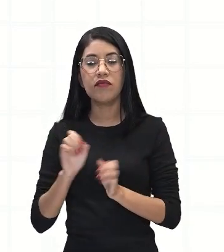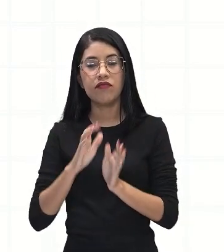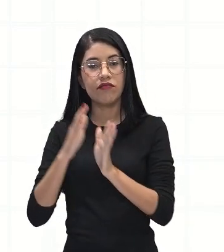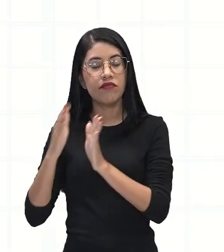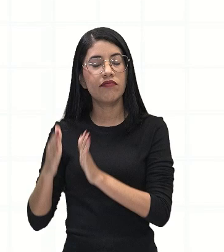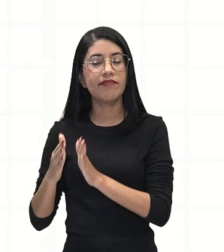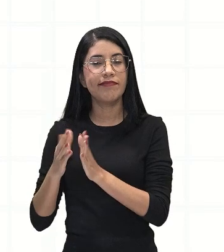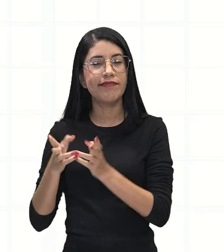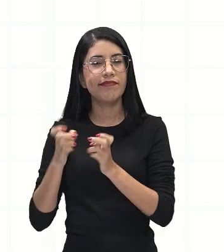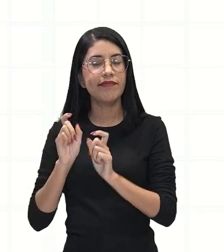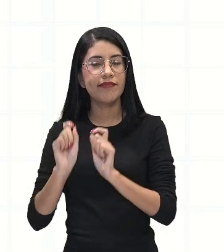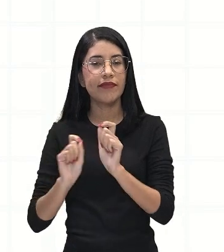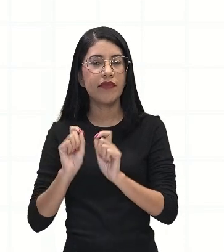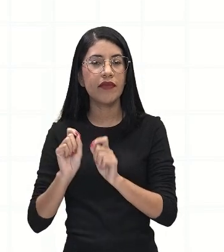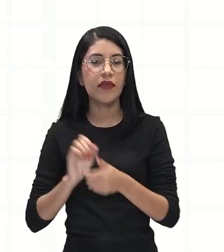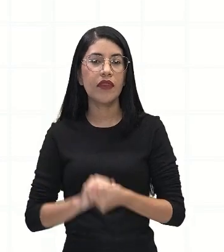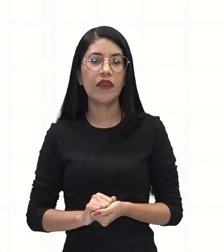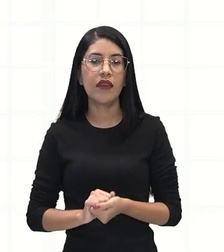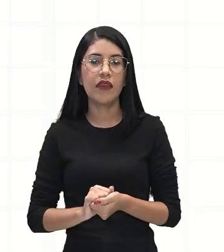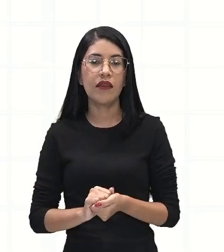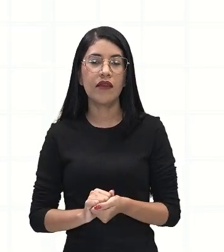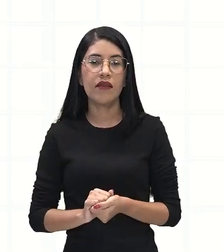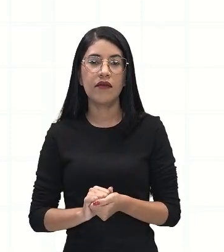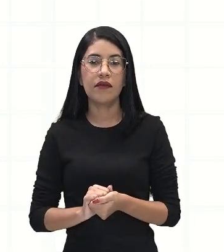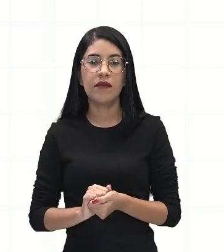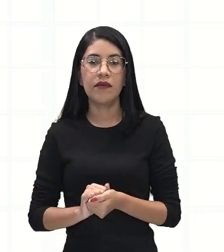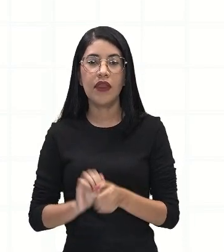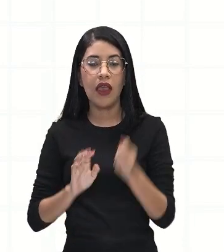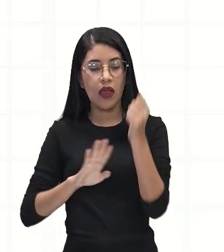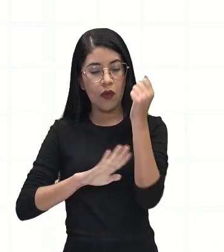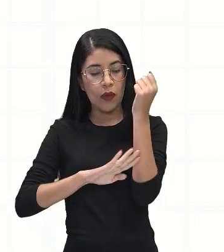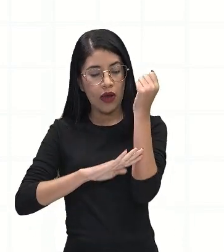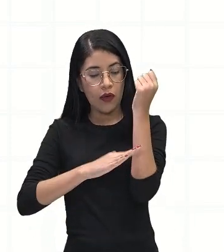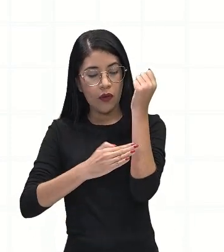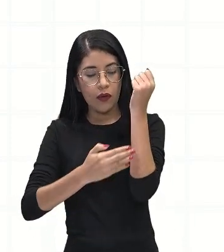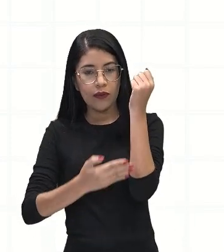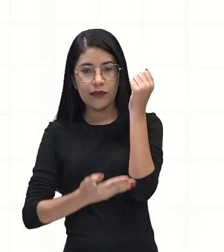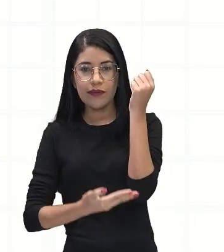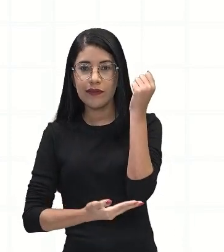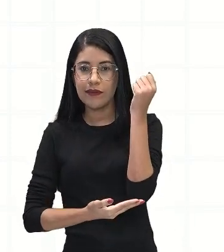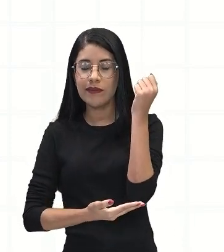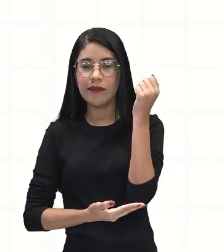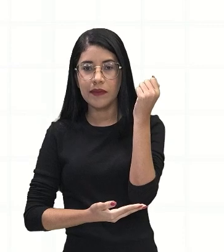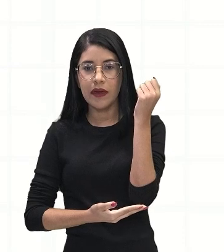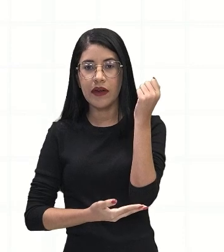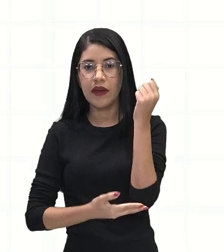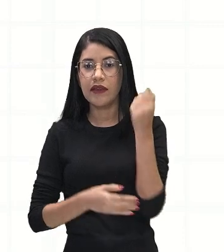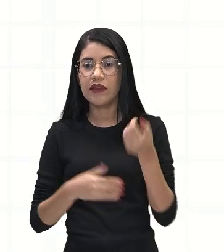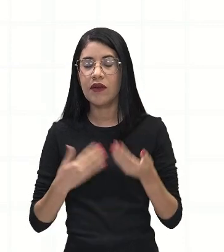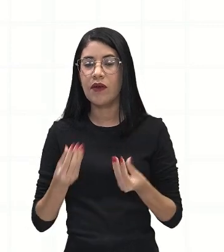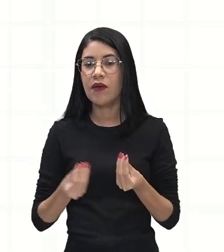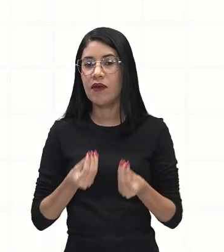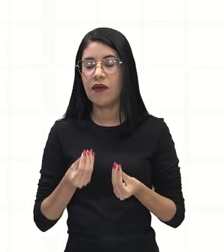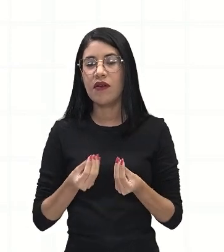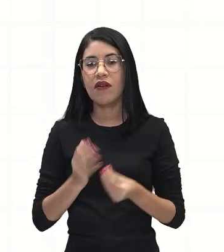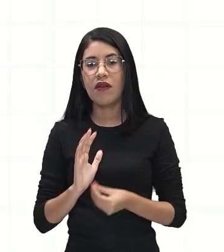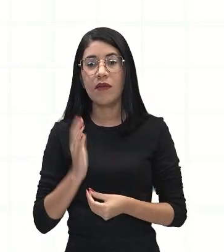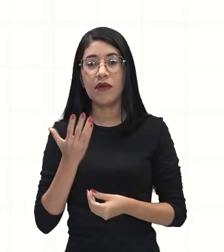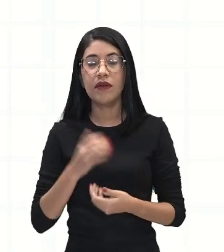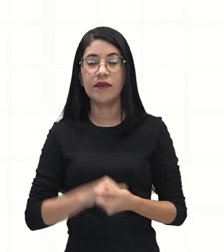vamos observar que essa curvatura ela já é bastante acentuada. Então, quando ela recebe